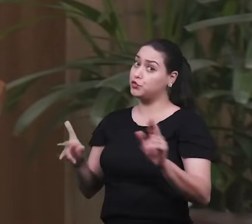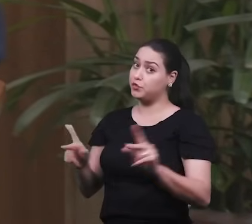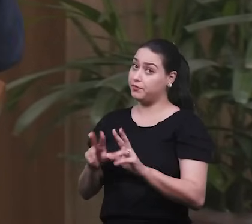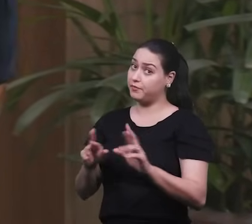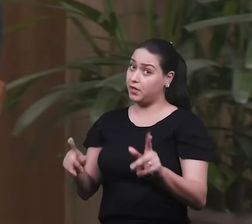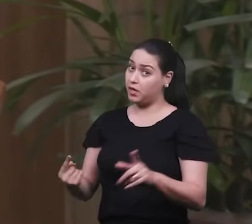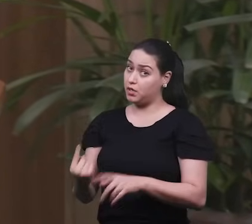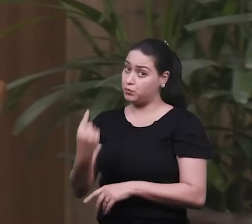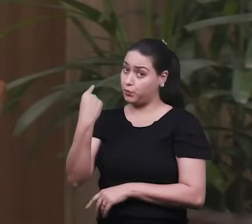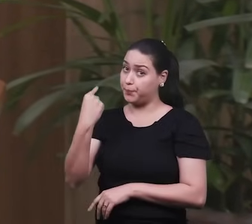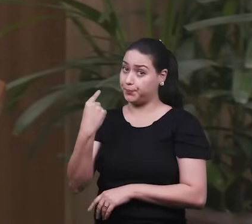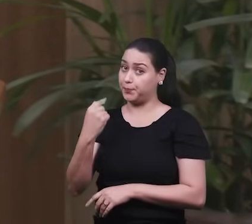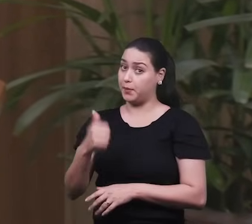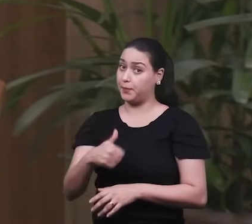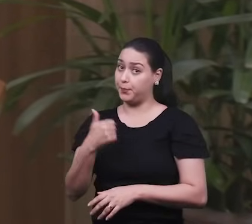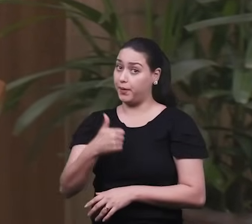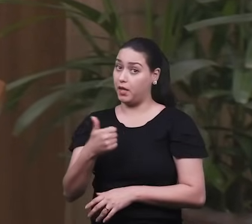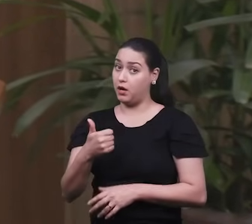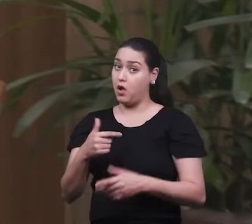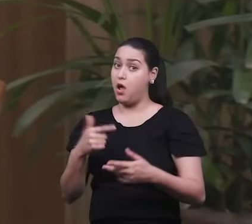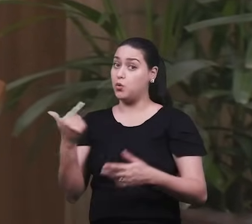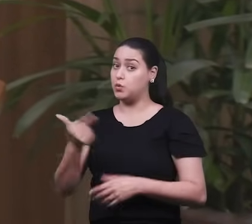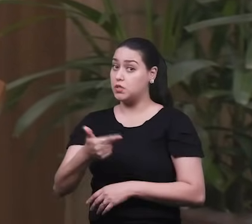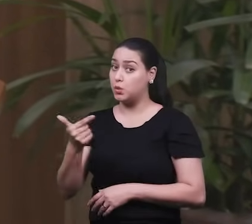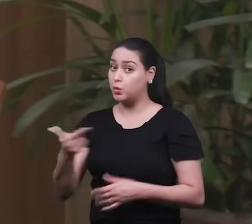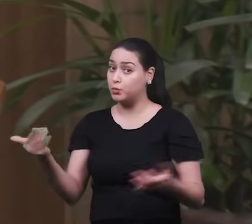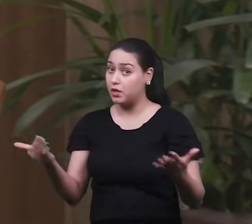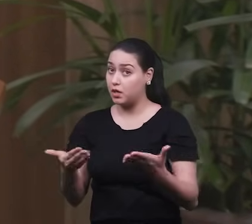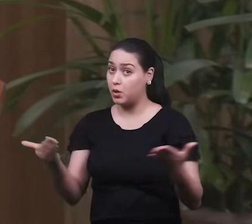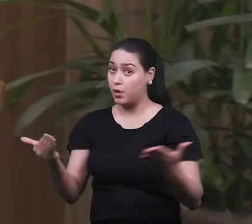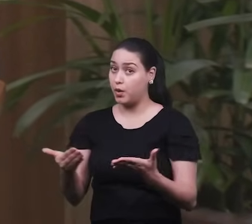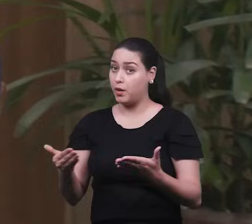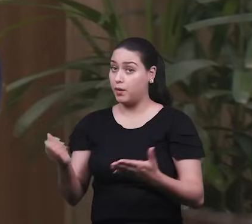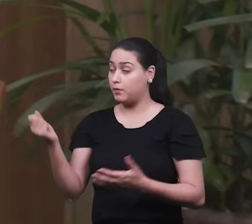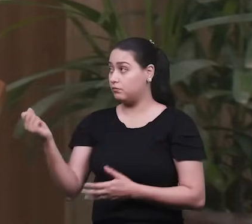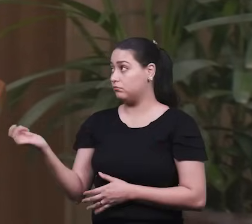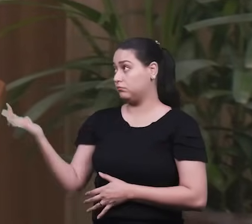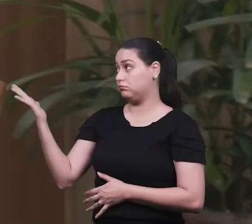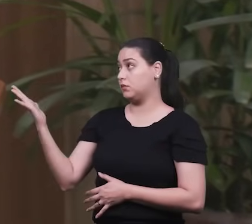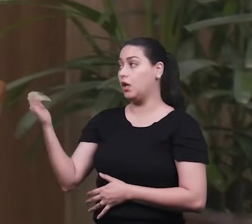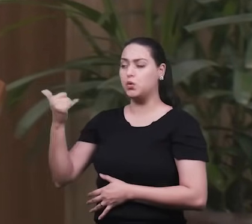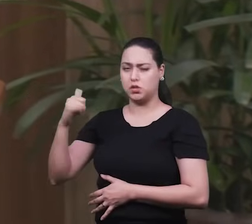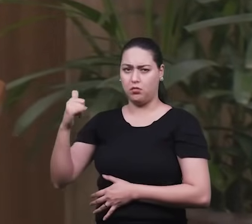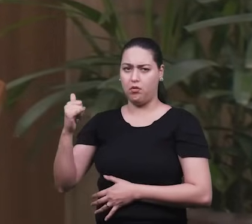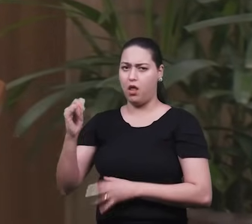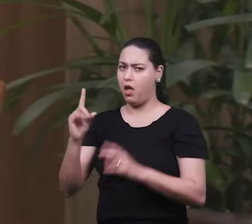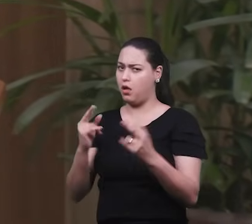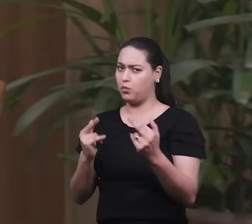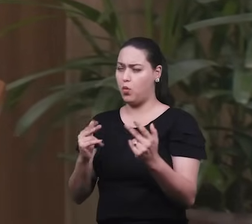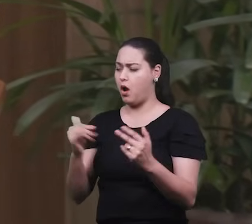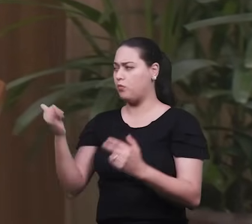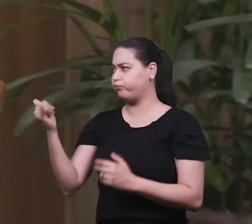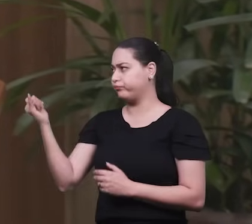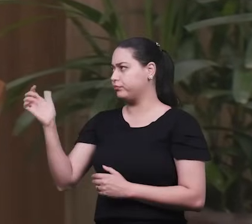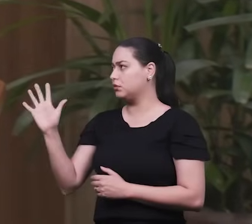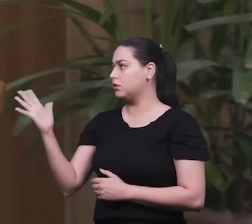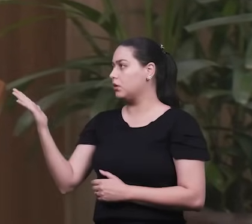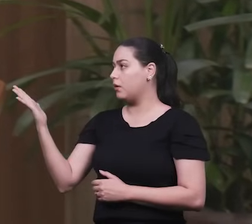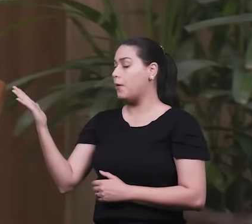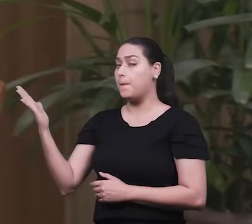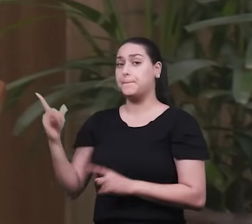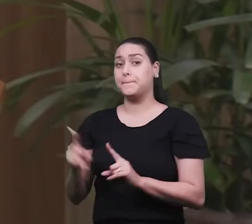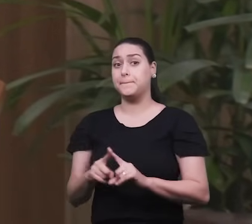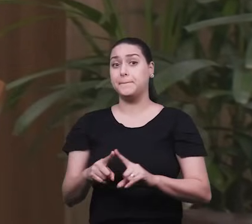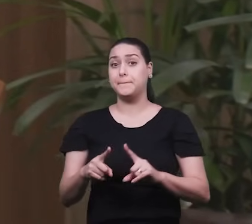Code que é diferente do primeiro. Este segundo, você pode participar apontando da mesma maneira a câmera do seu